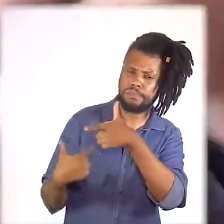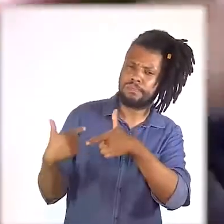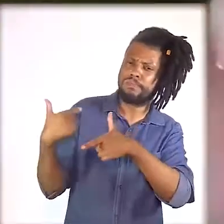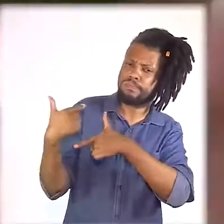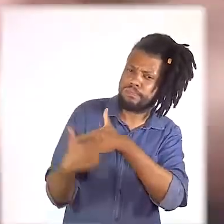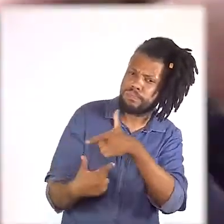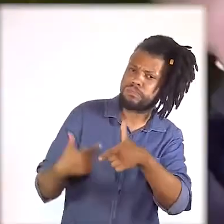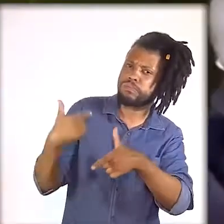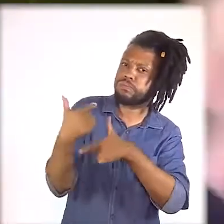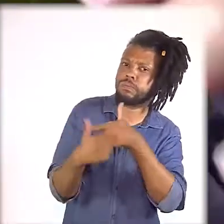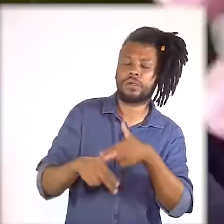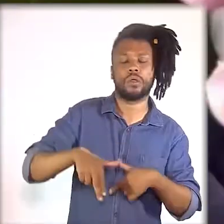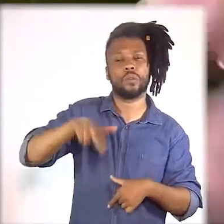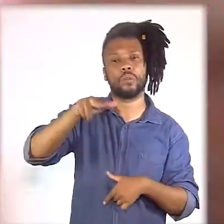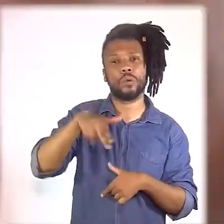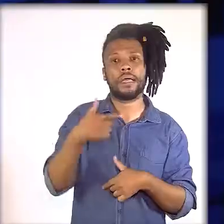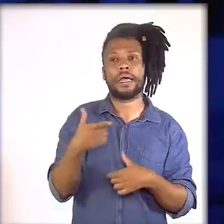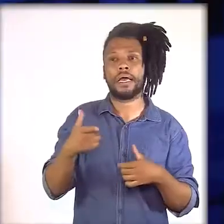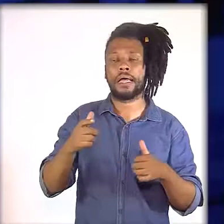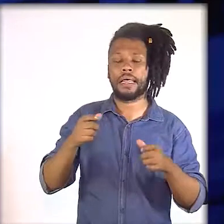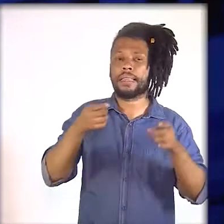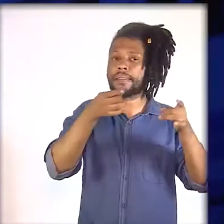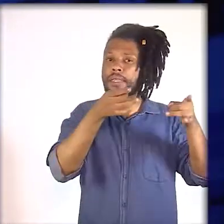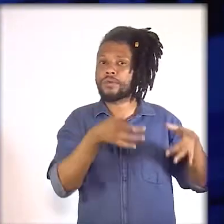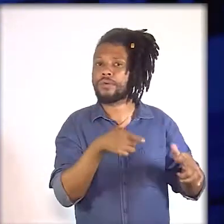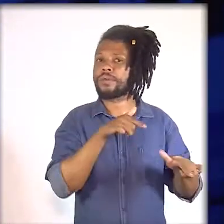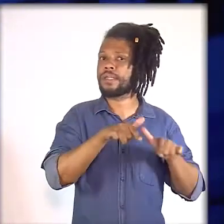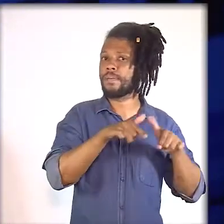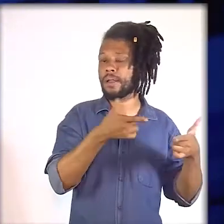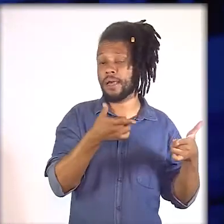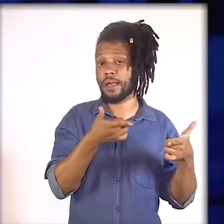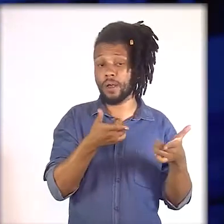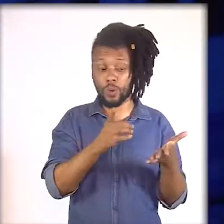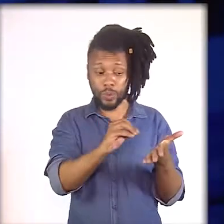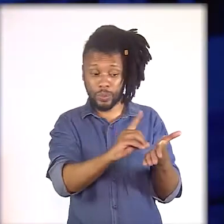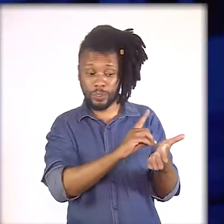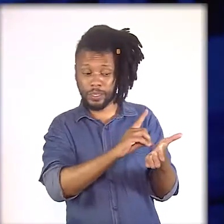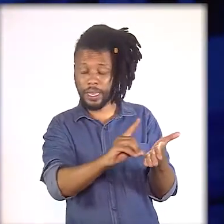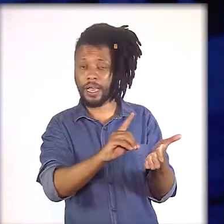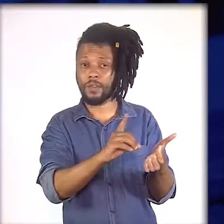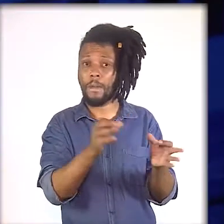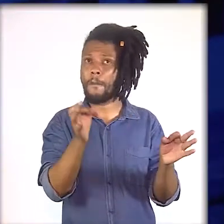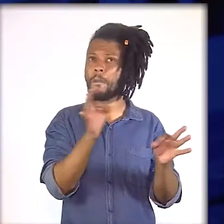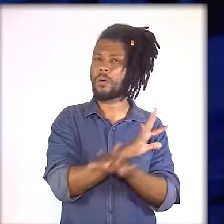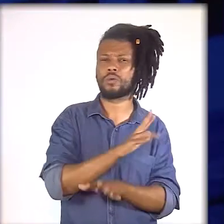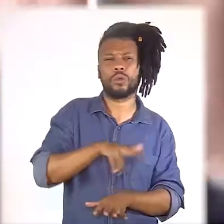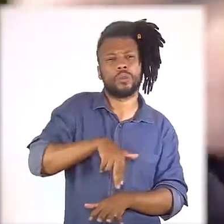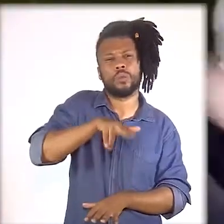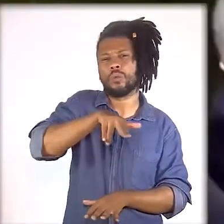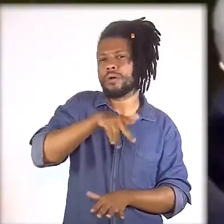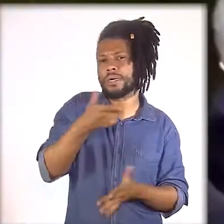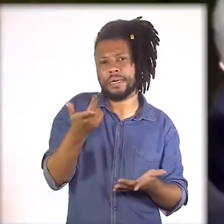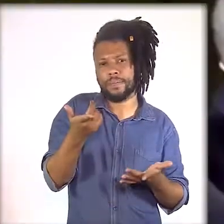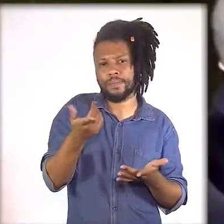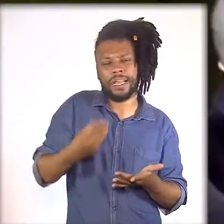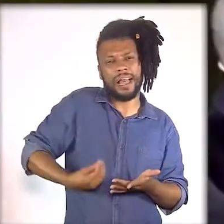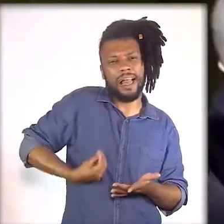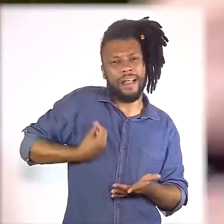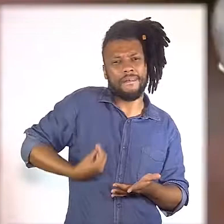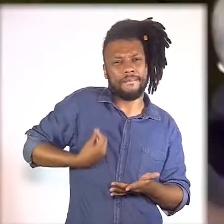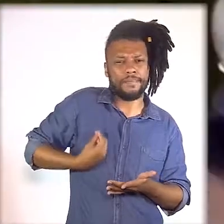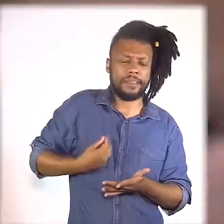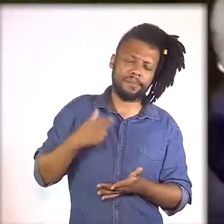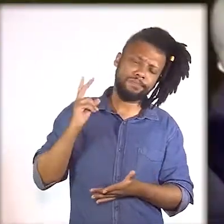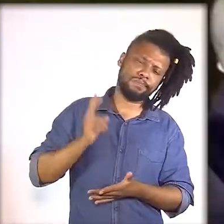trabalhava e nunca deixou de trabalhar. O dicionário, na verdade, nunca ficou pronto. Ele sempre trabalhou no dicionário.